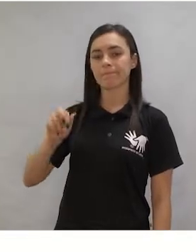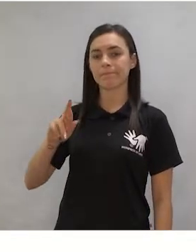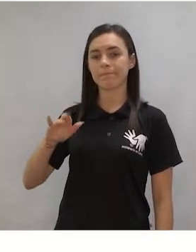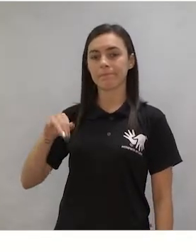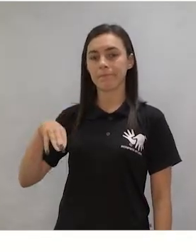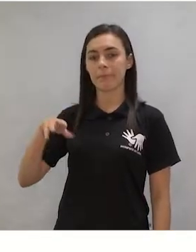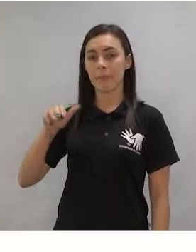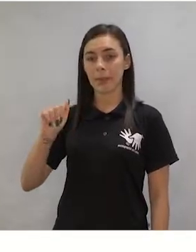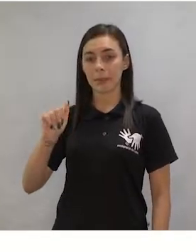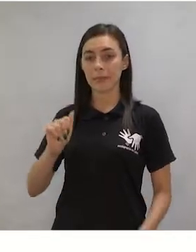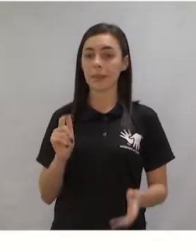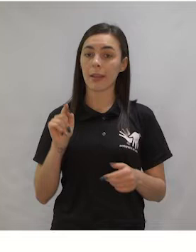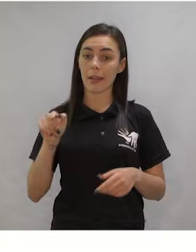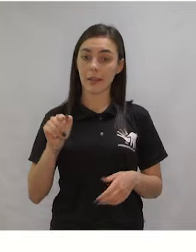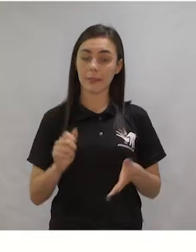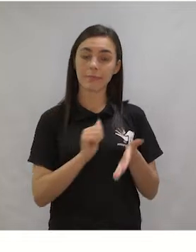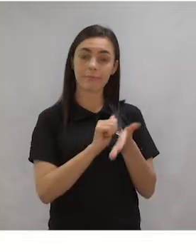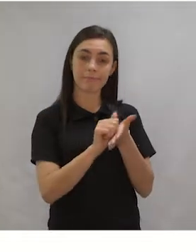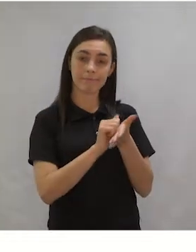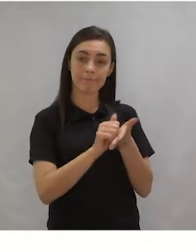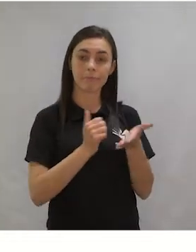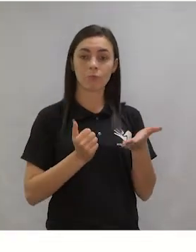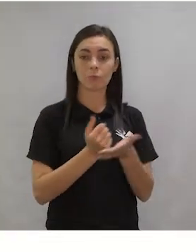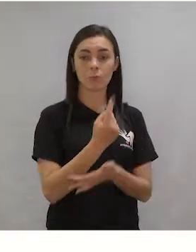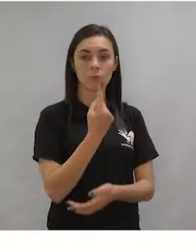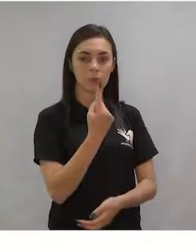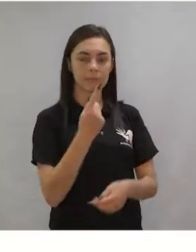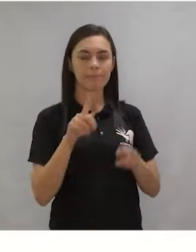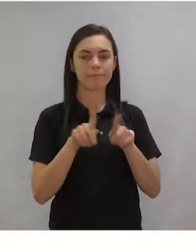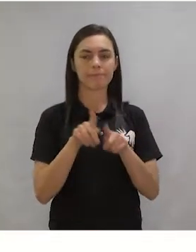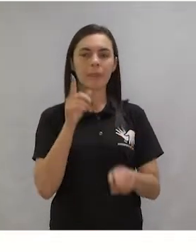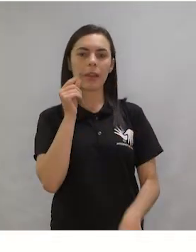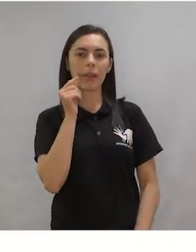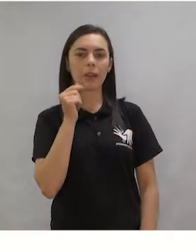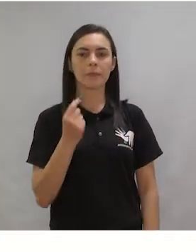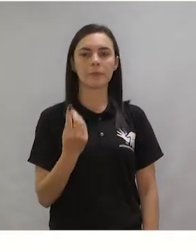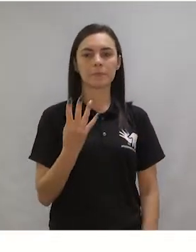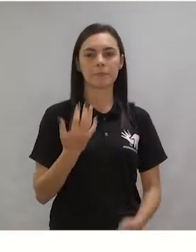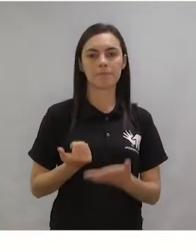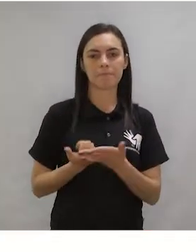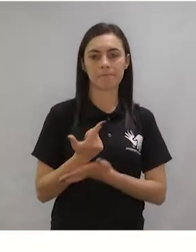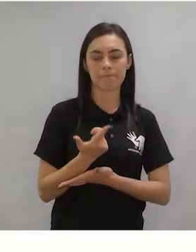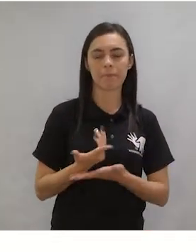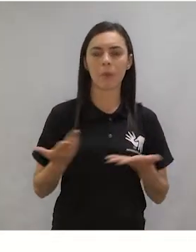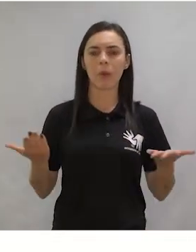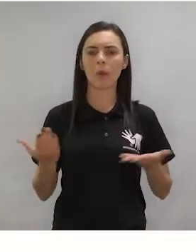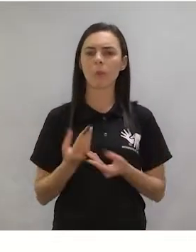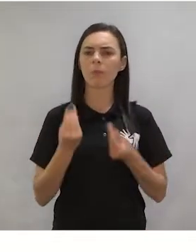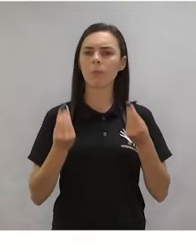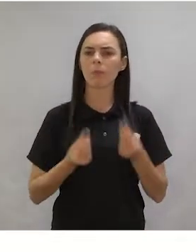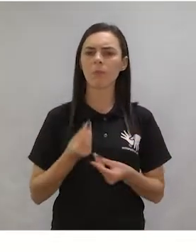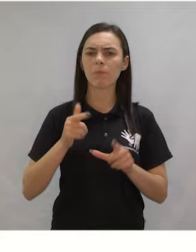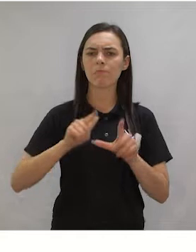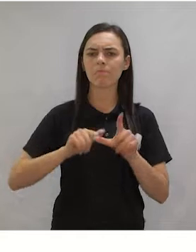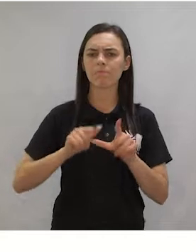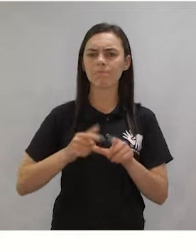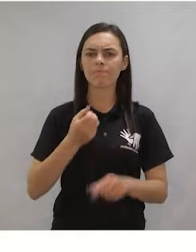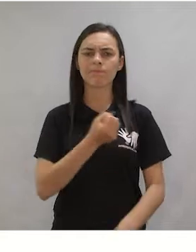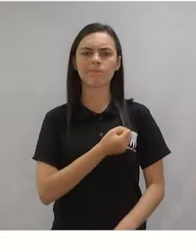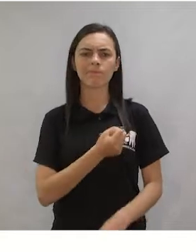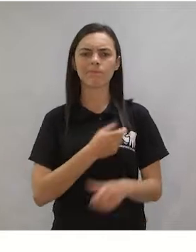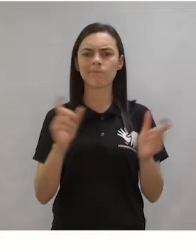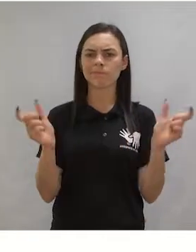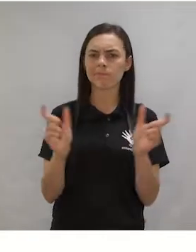ela comprou só uma borracha e 4 lápis. Como será que eu vou